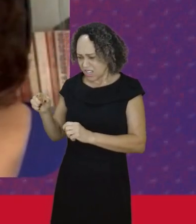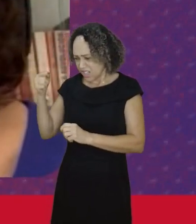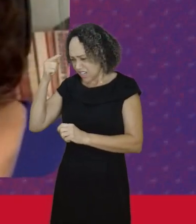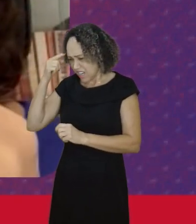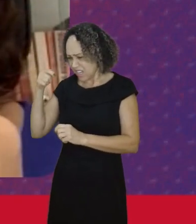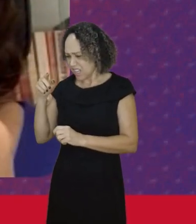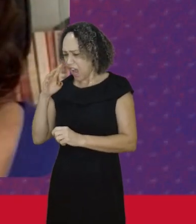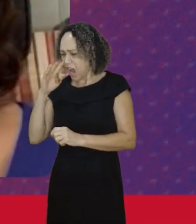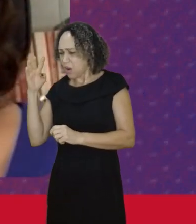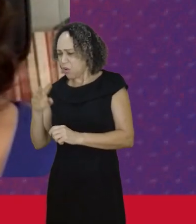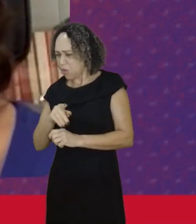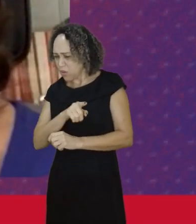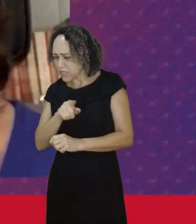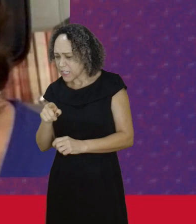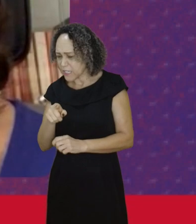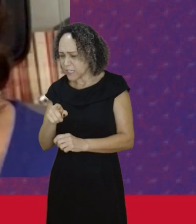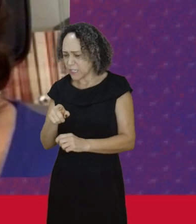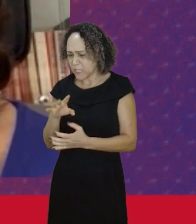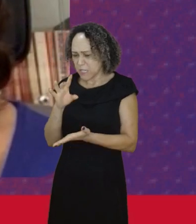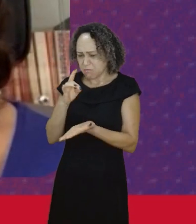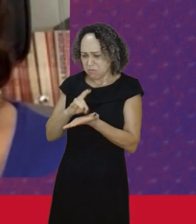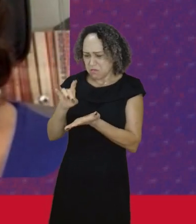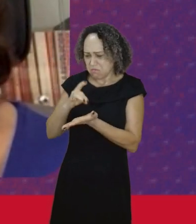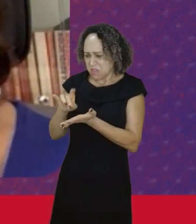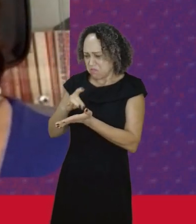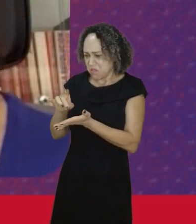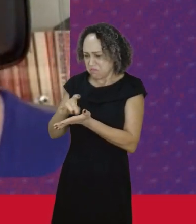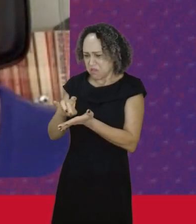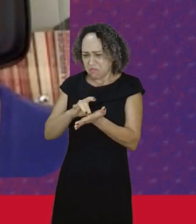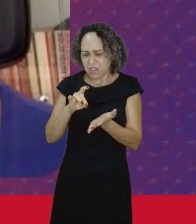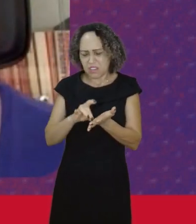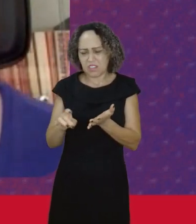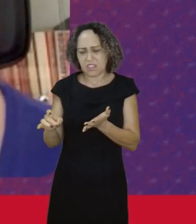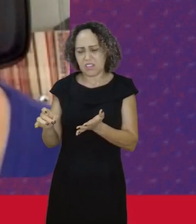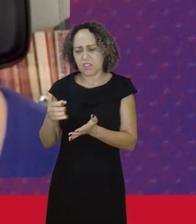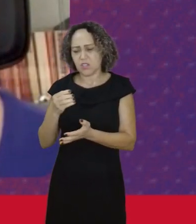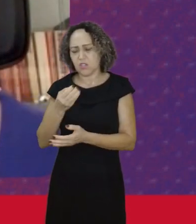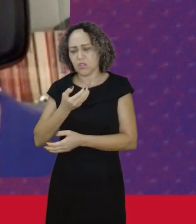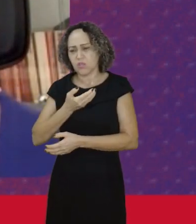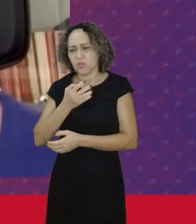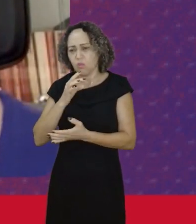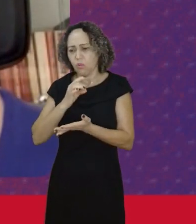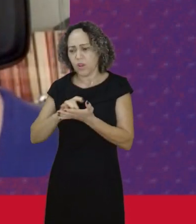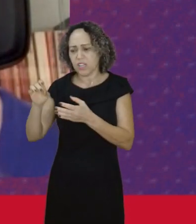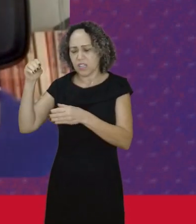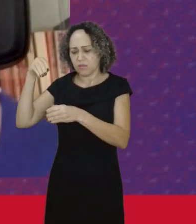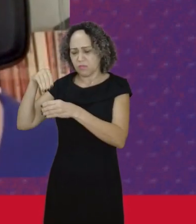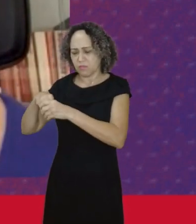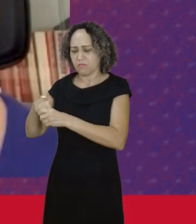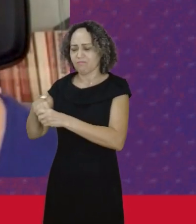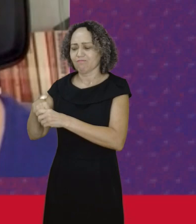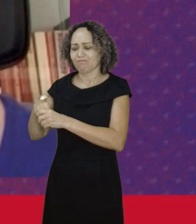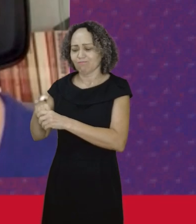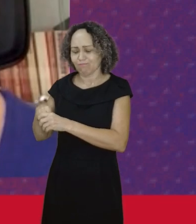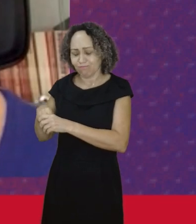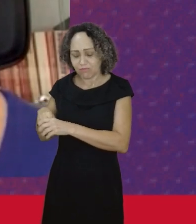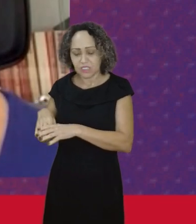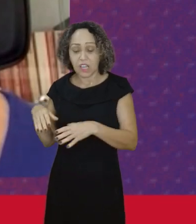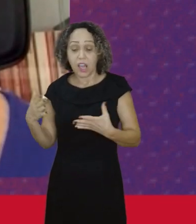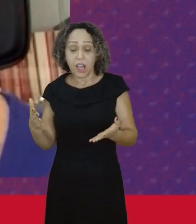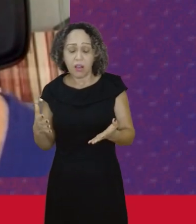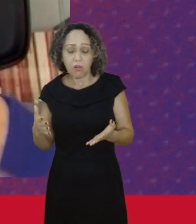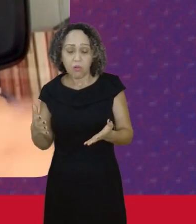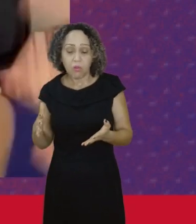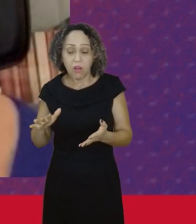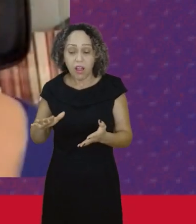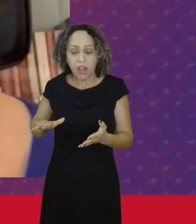E as professoras seriam as porta-vozes da ideologia de gênero e do marxismo cultural,